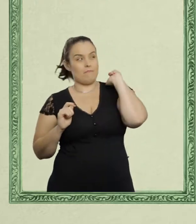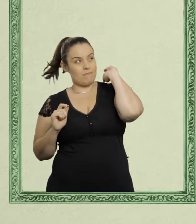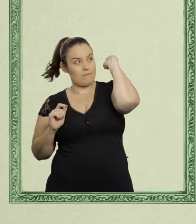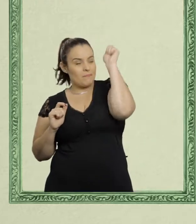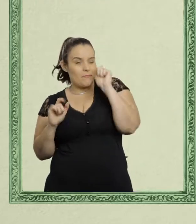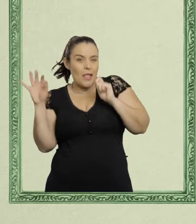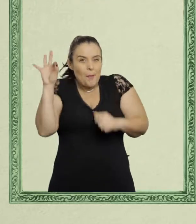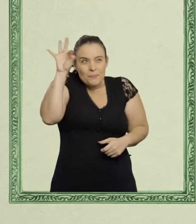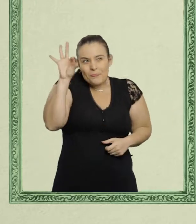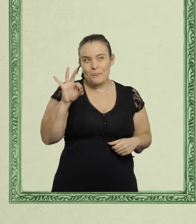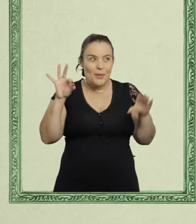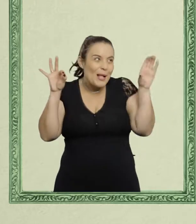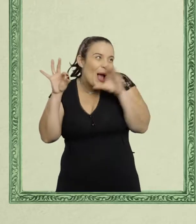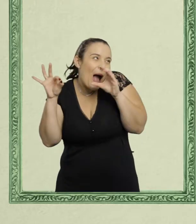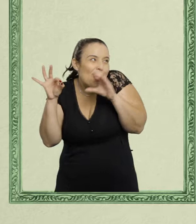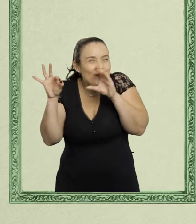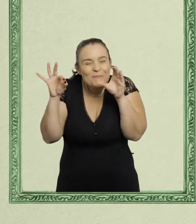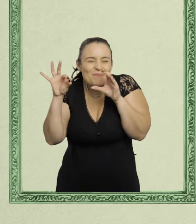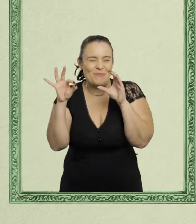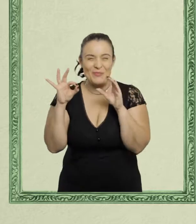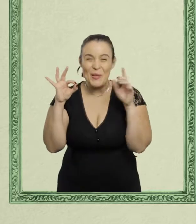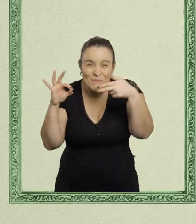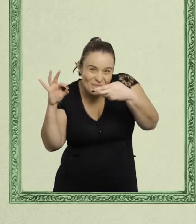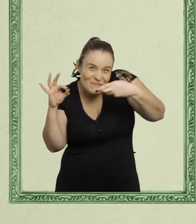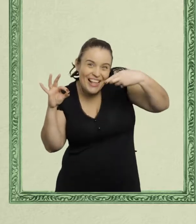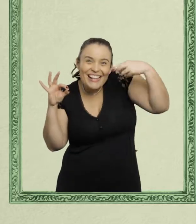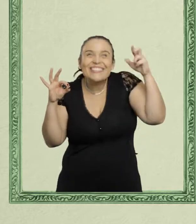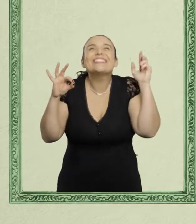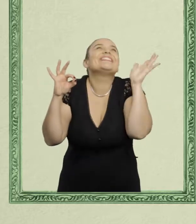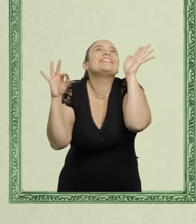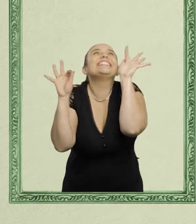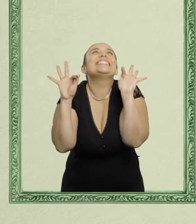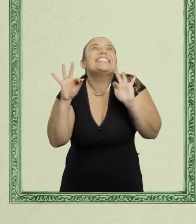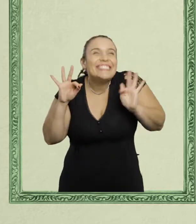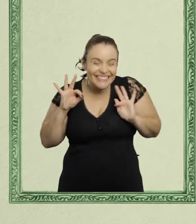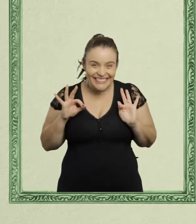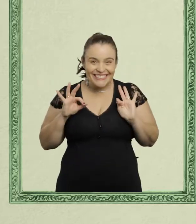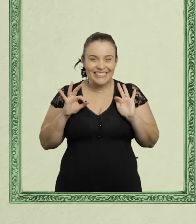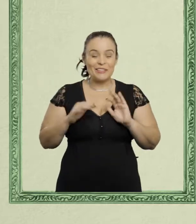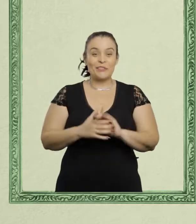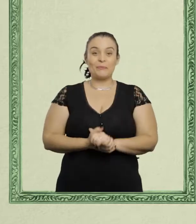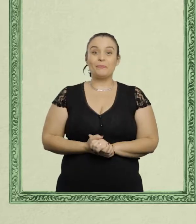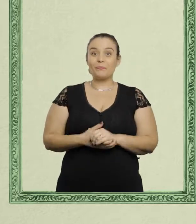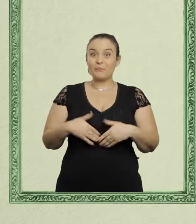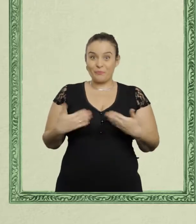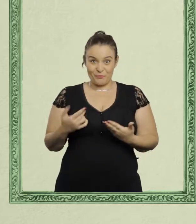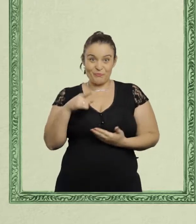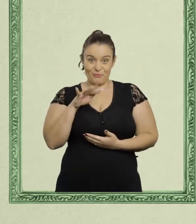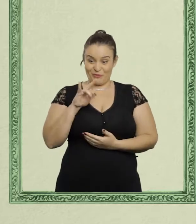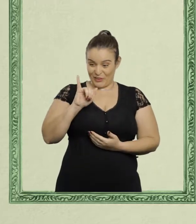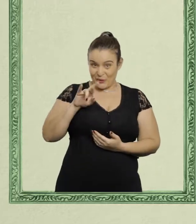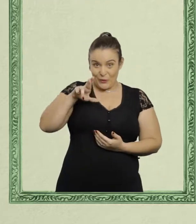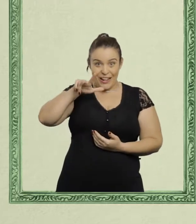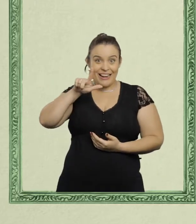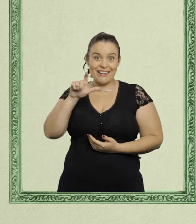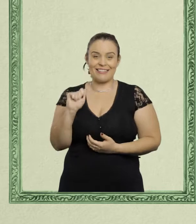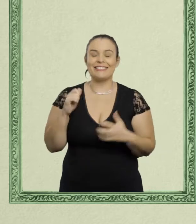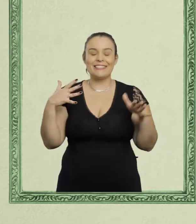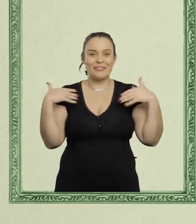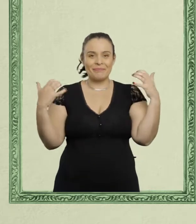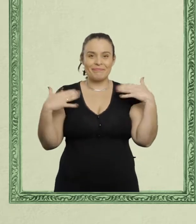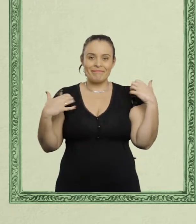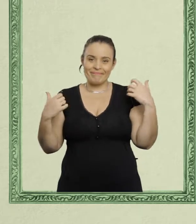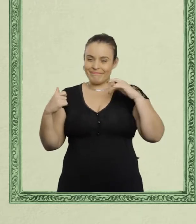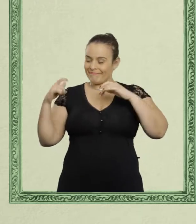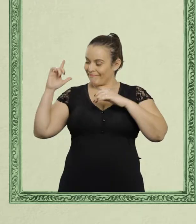sua flecha na mão. Sininho gritou: "Rápido, Firula! O Peter vai ficar tão feliz!"